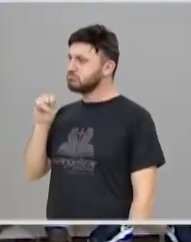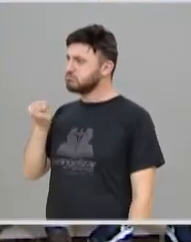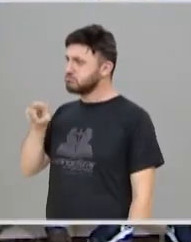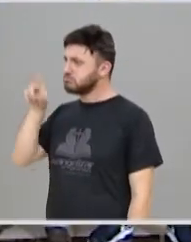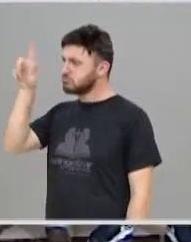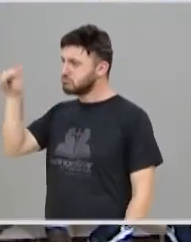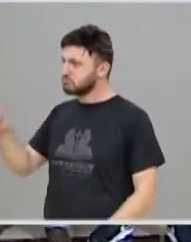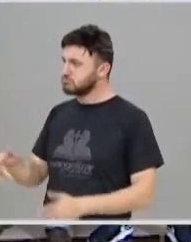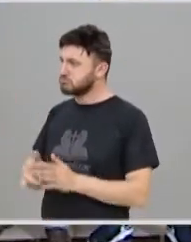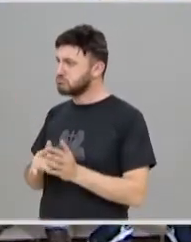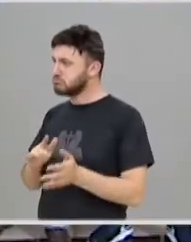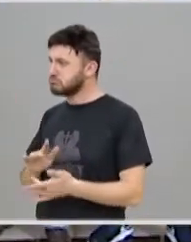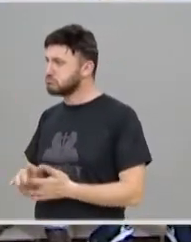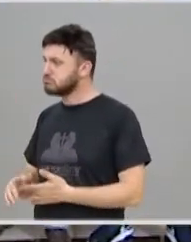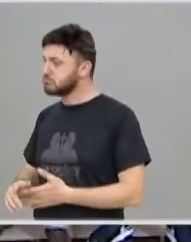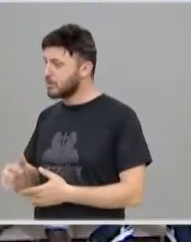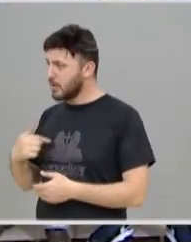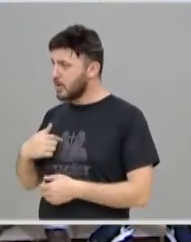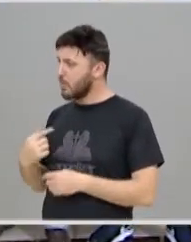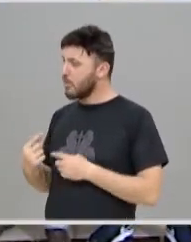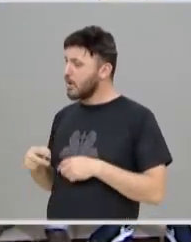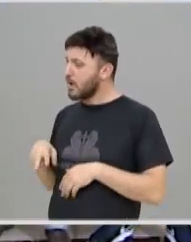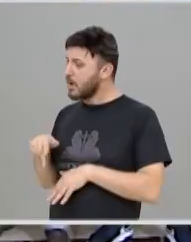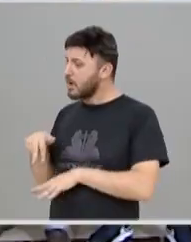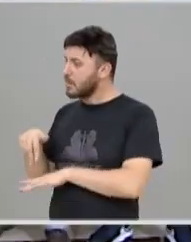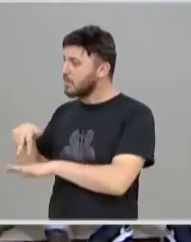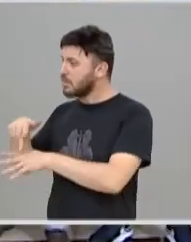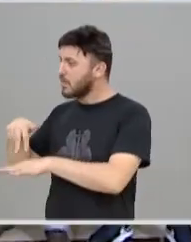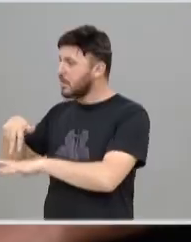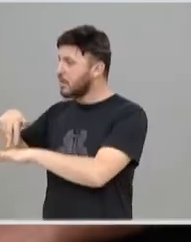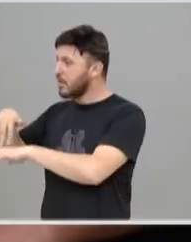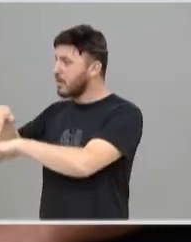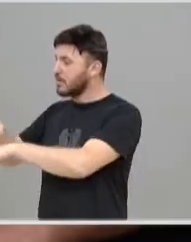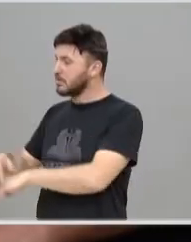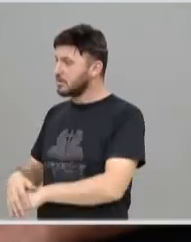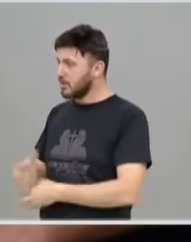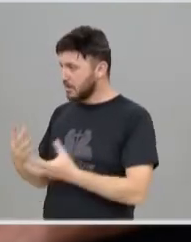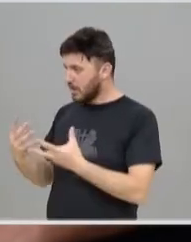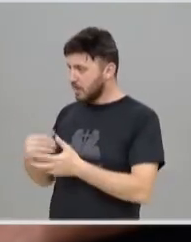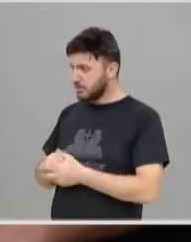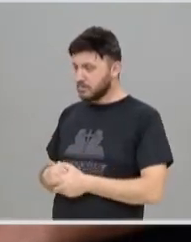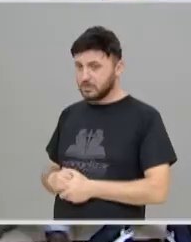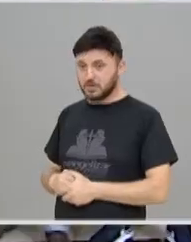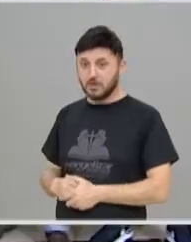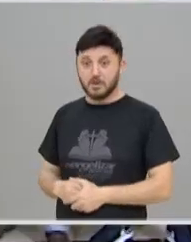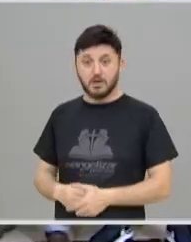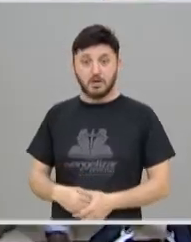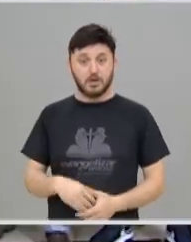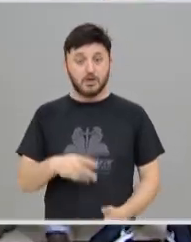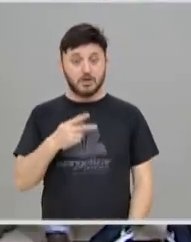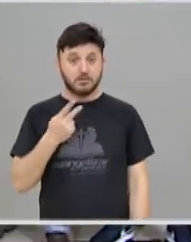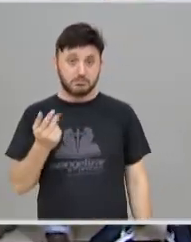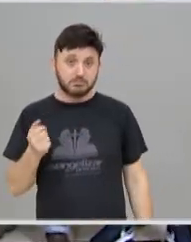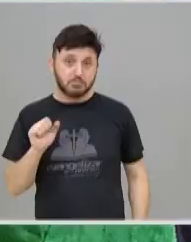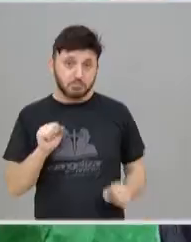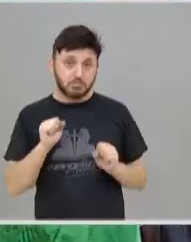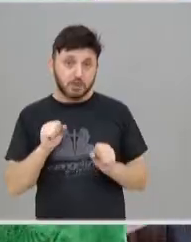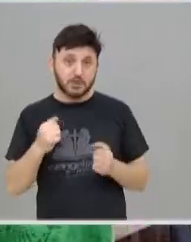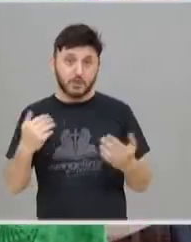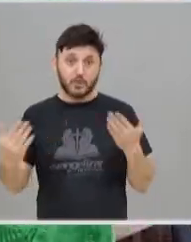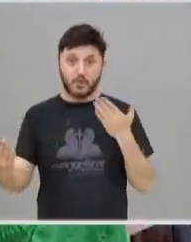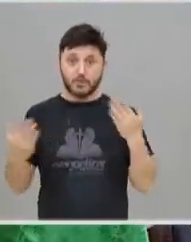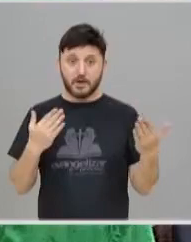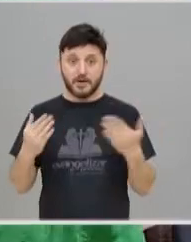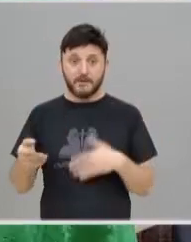Senhor, que eu ande. Eu diria que, eu queria